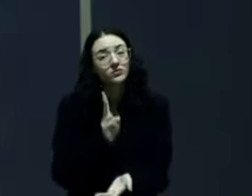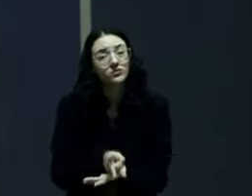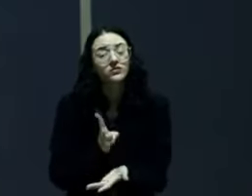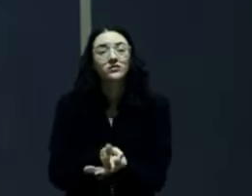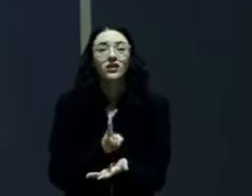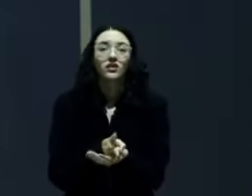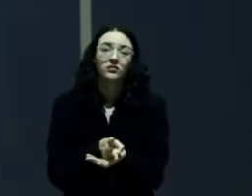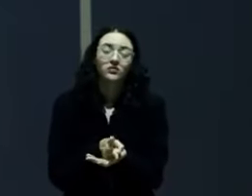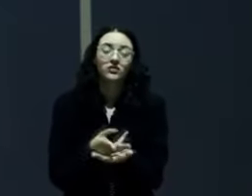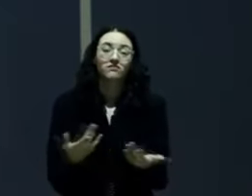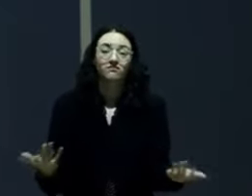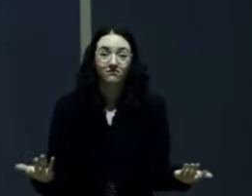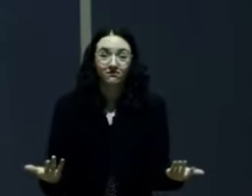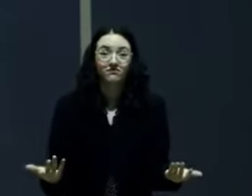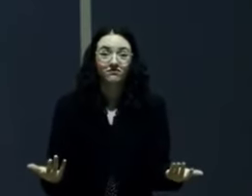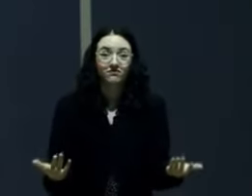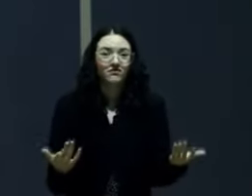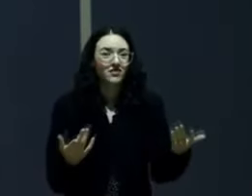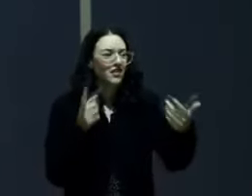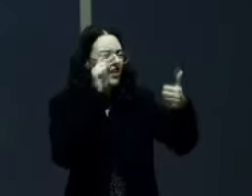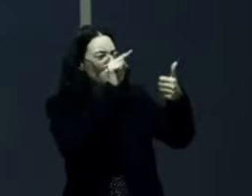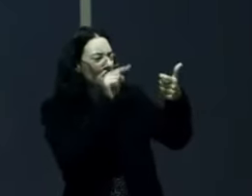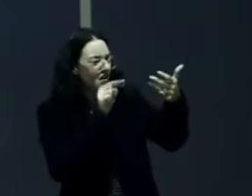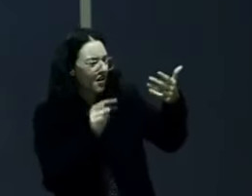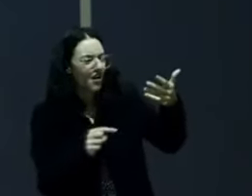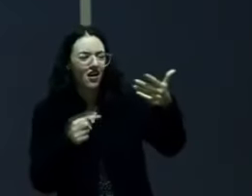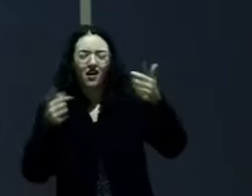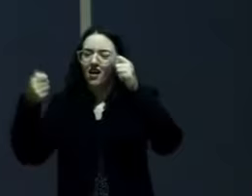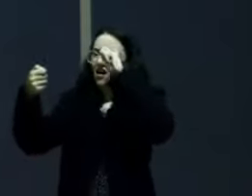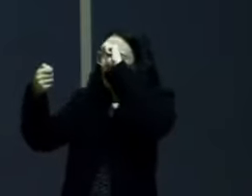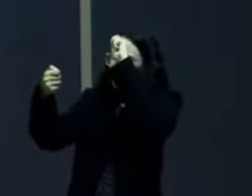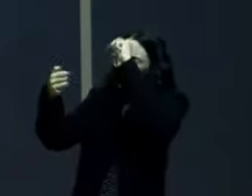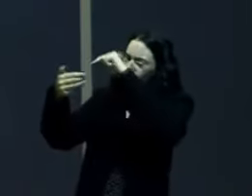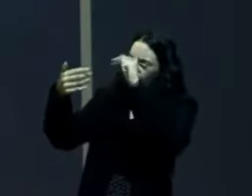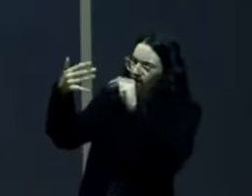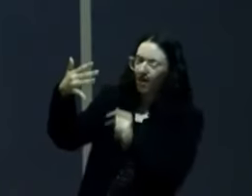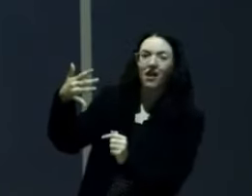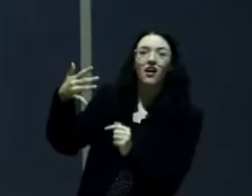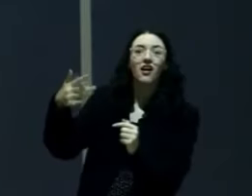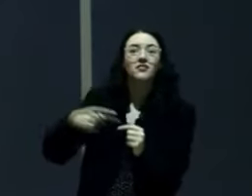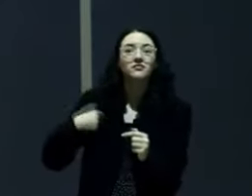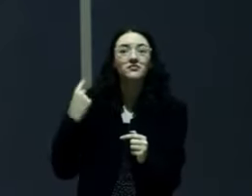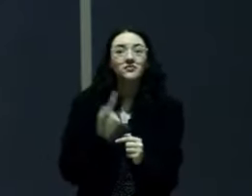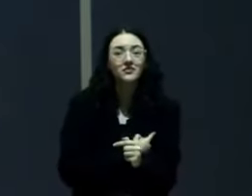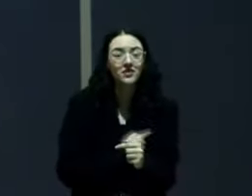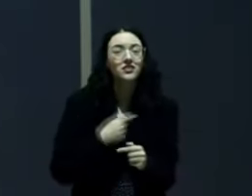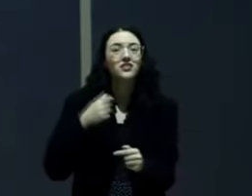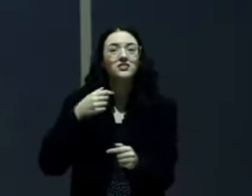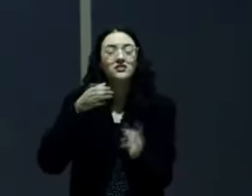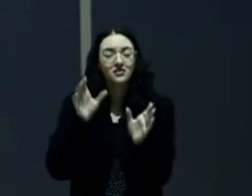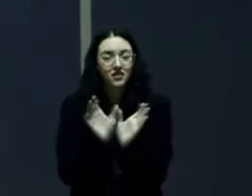nós fizemos isso? Hoje é mais uma. Talvez possa ser a última.